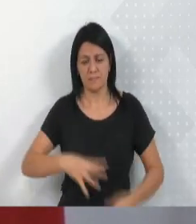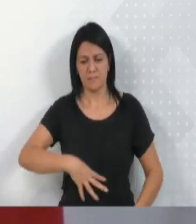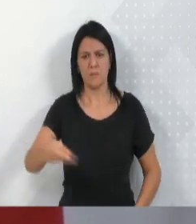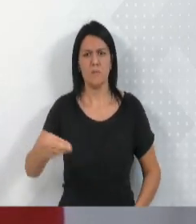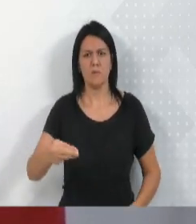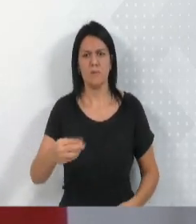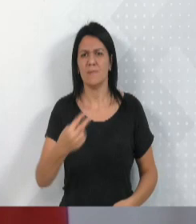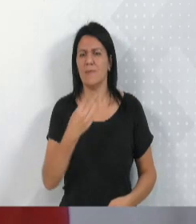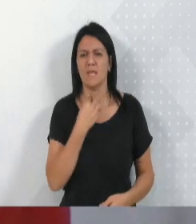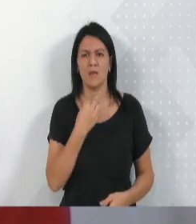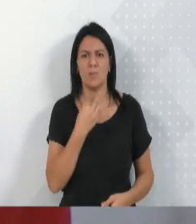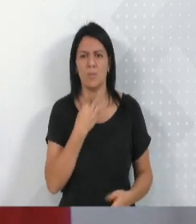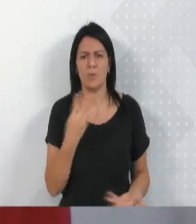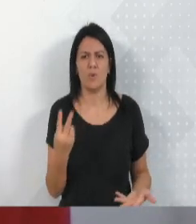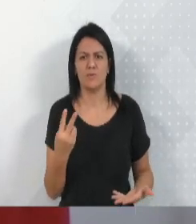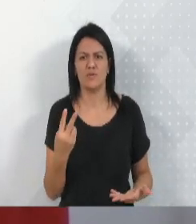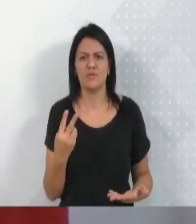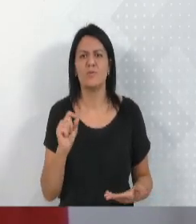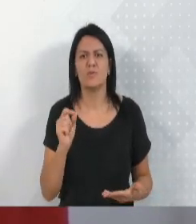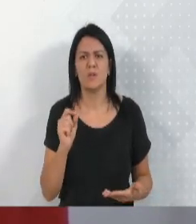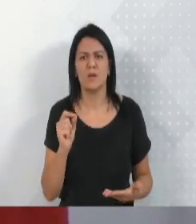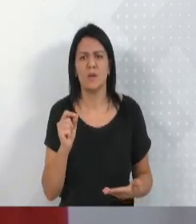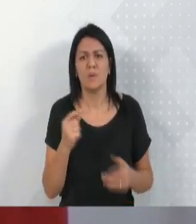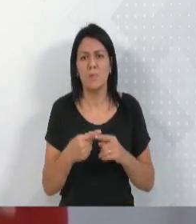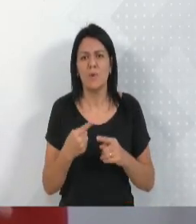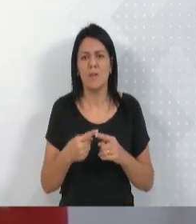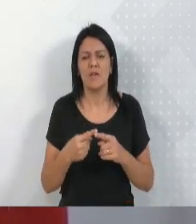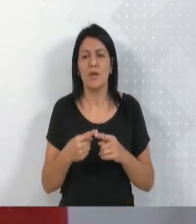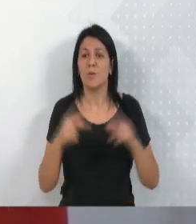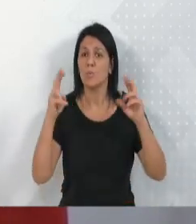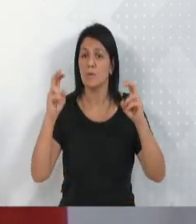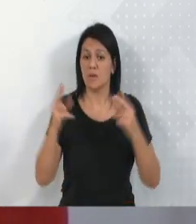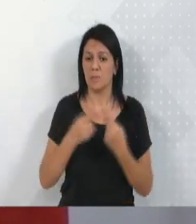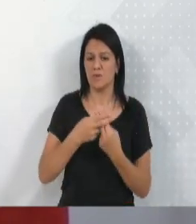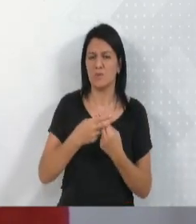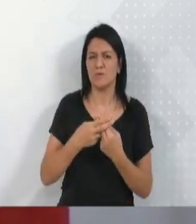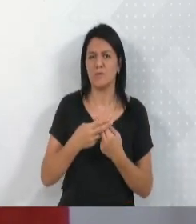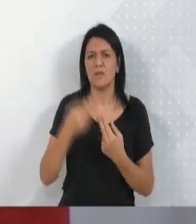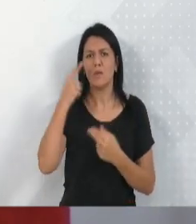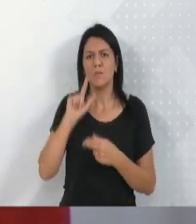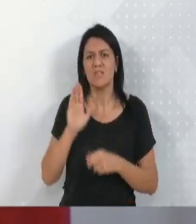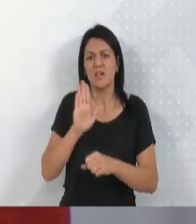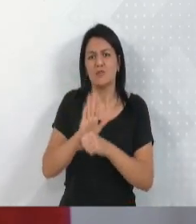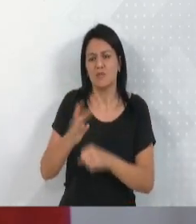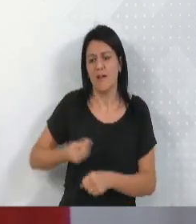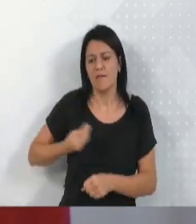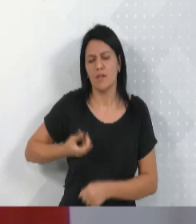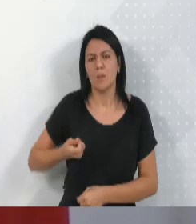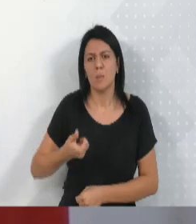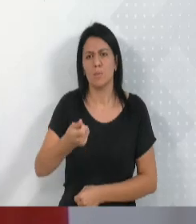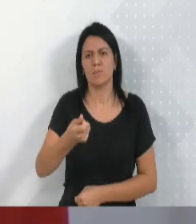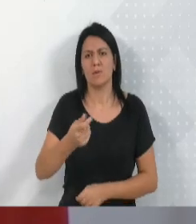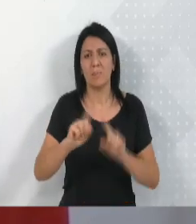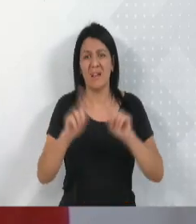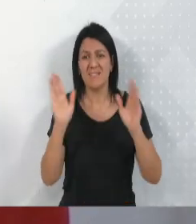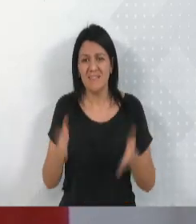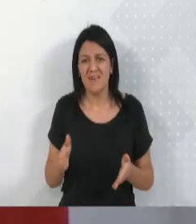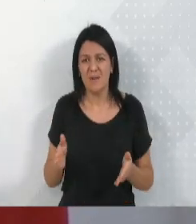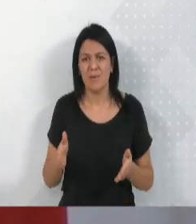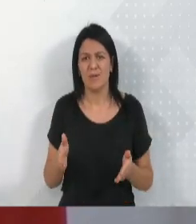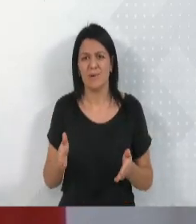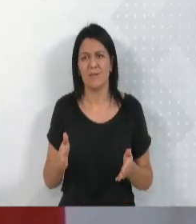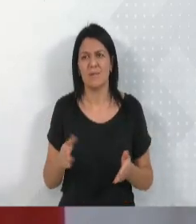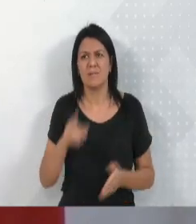não deveria prolongar a vida das pessoas, mas agora o SUS matando crianças e colocando em risco a vida de uma mulher, de uma